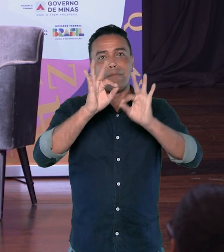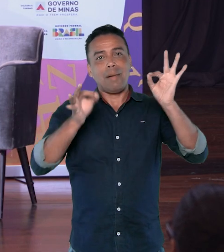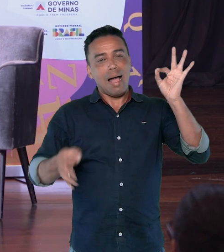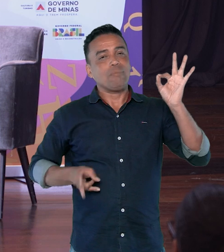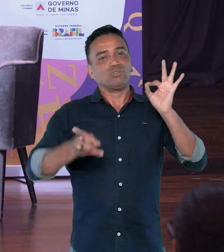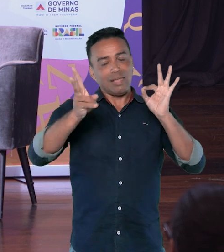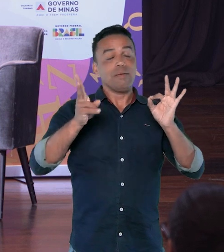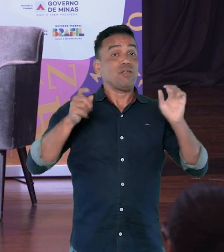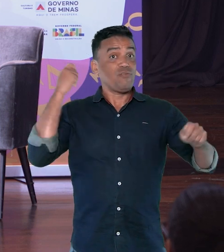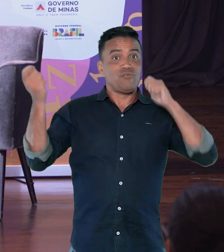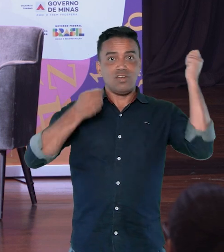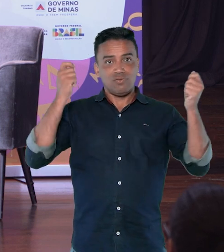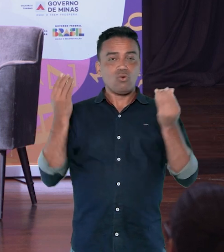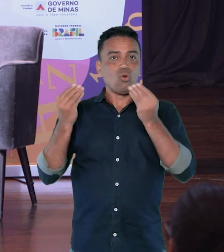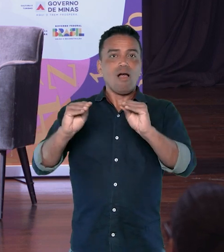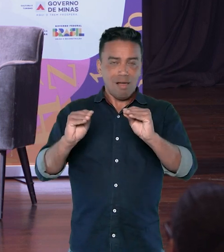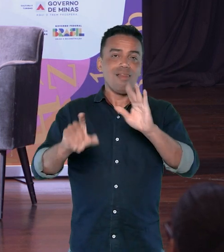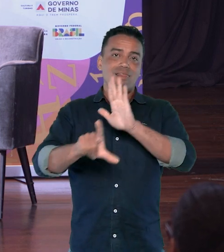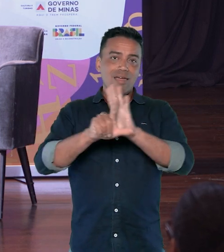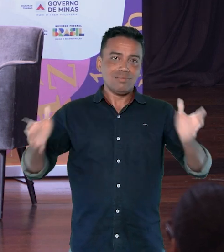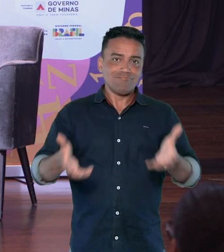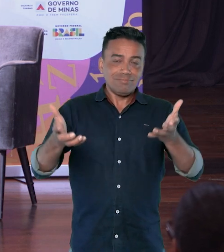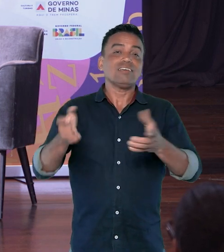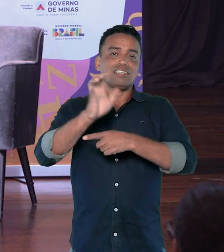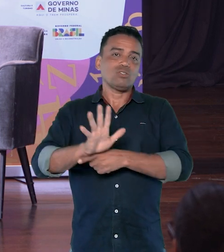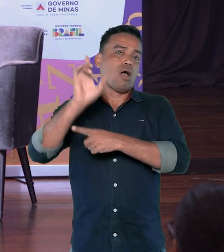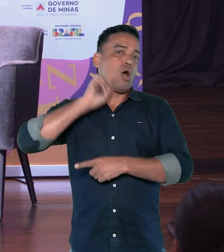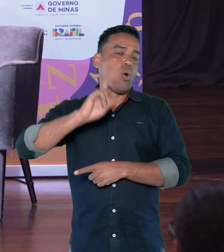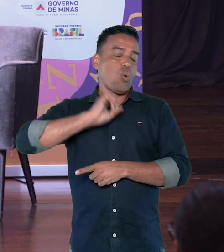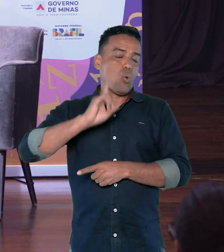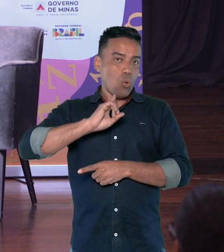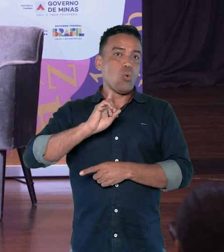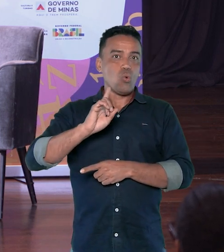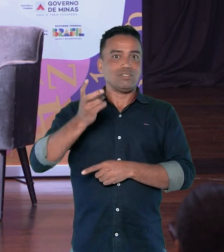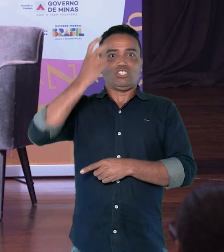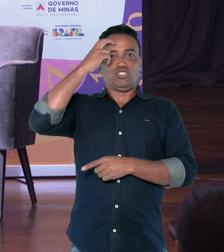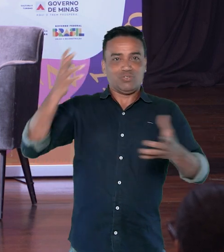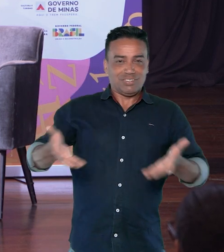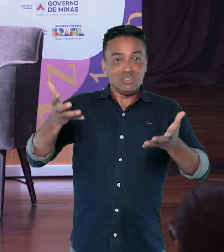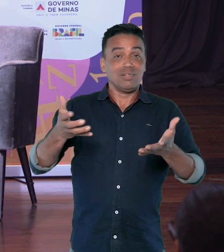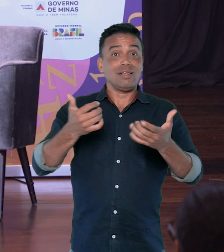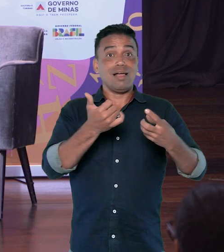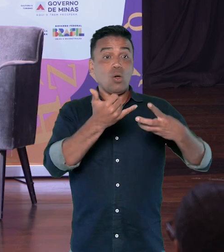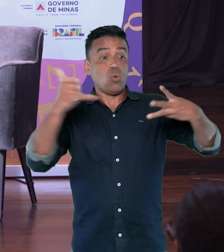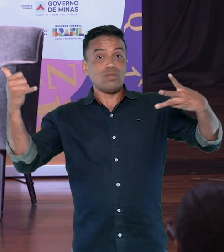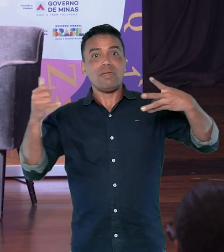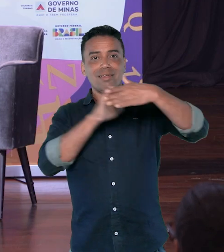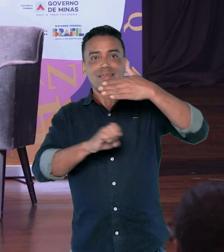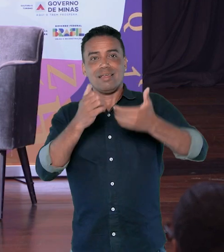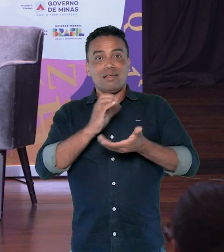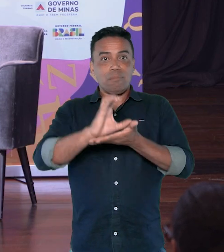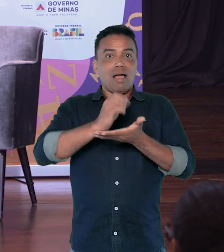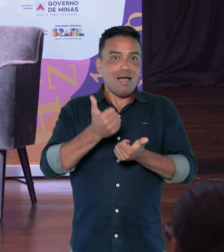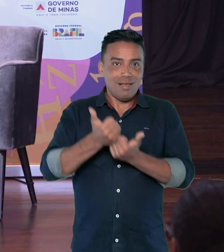Círculo Papo, que foi inserido na Lei Estadual de Incentivo à Cultura e é patrocinado pela CELI. Esse grupo inicial de